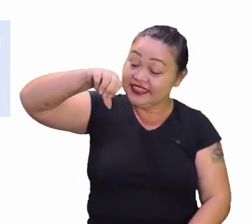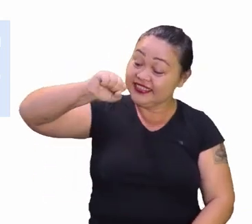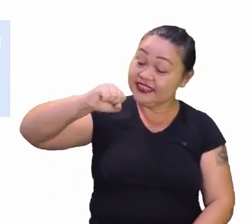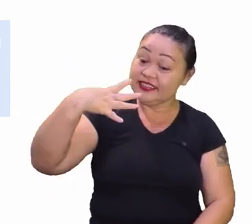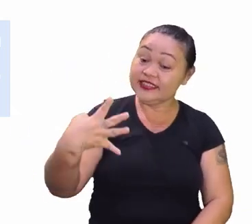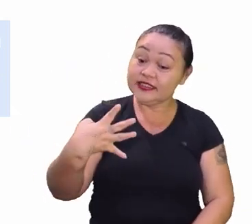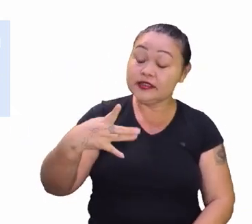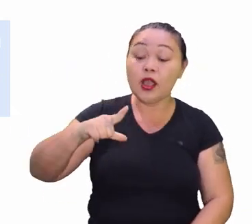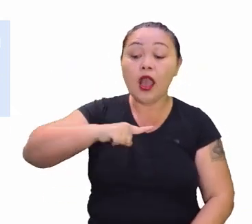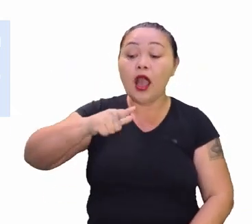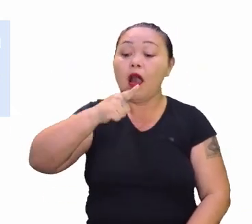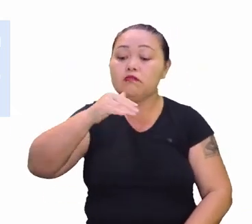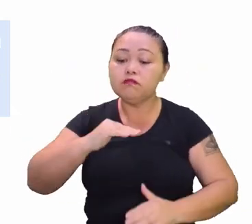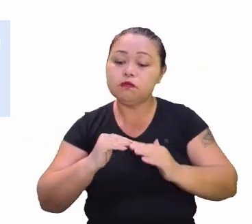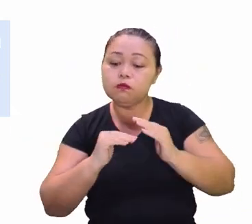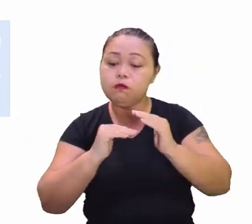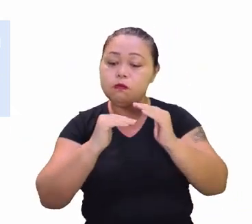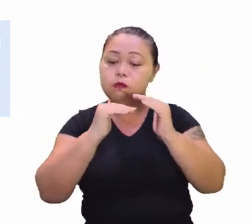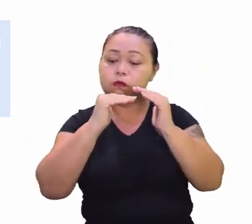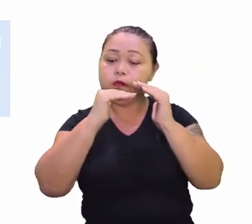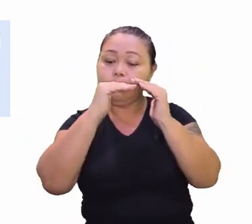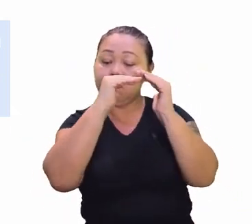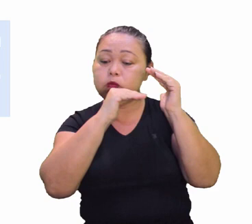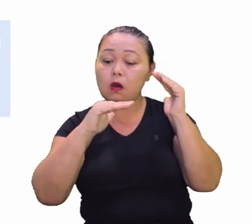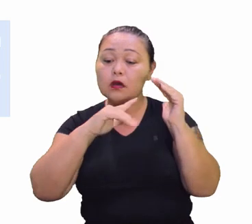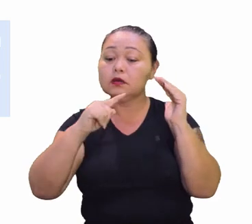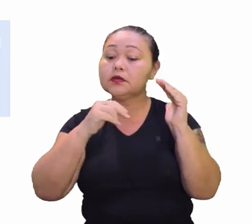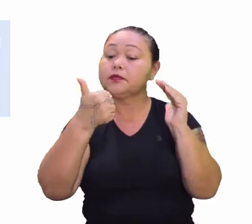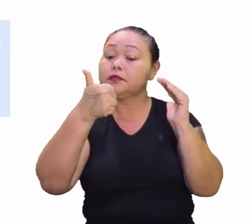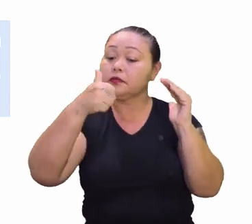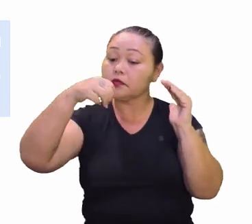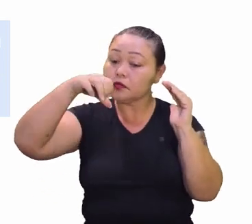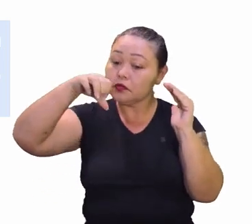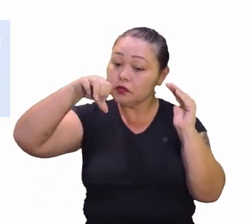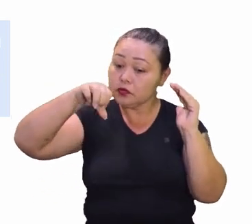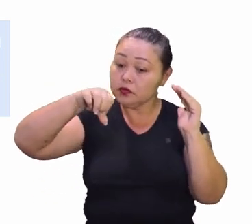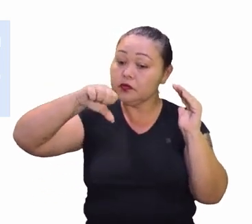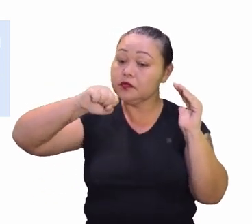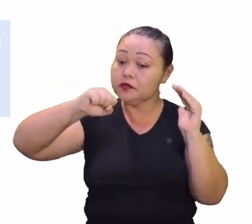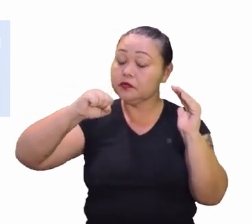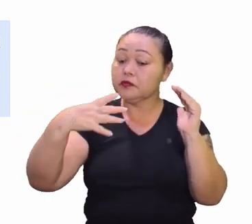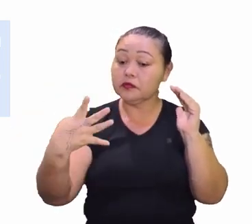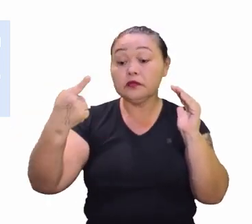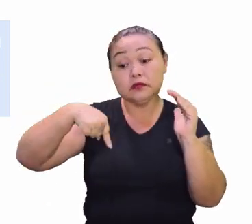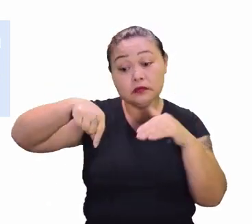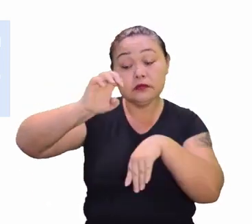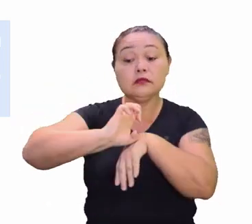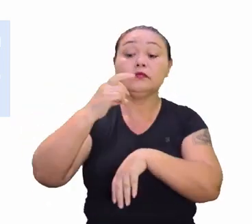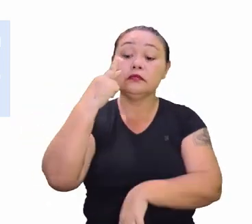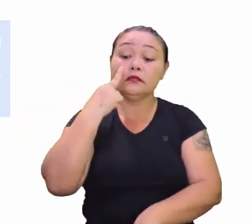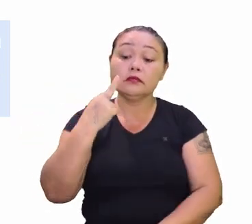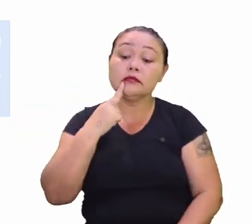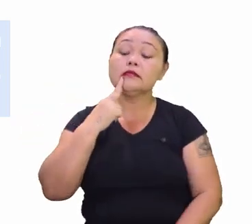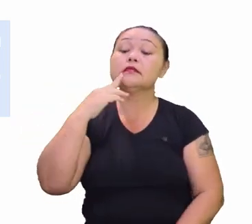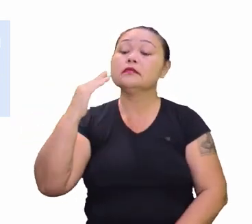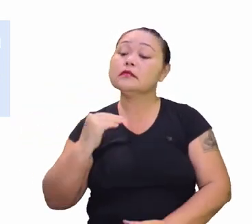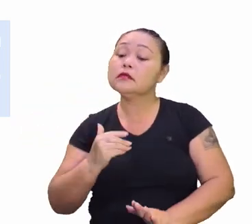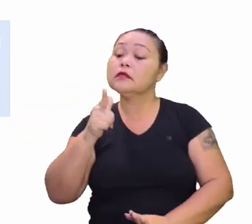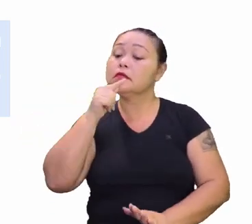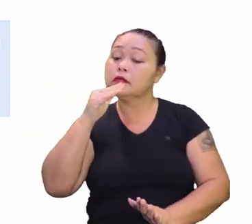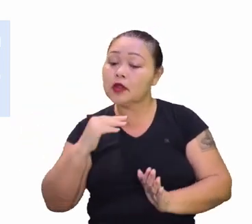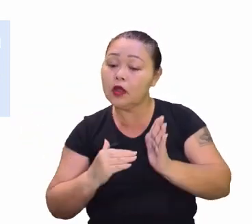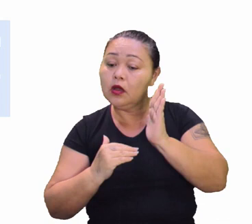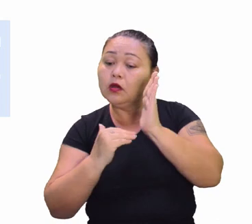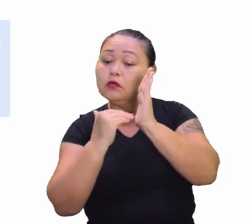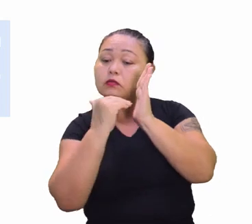1984 teve uma grande enchente também. Certo. Em 1984, em Rondônia, o Rio Madeira